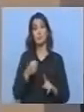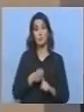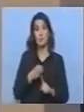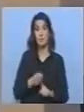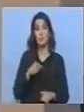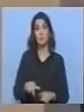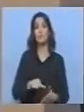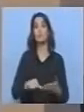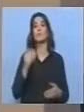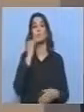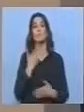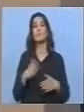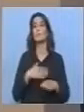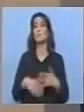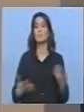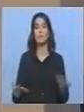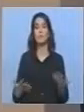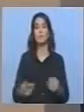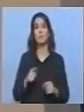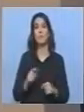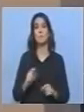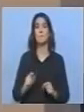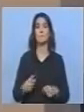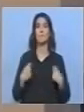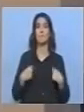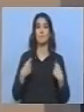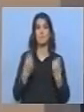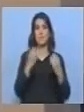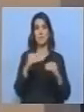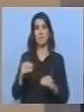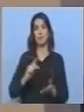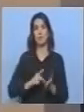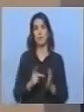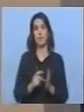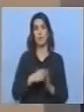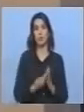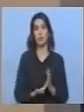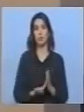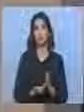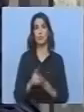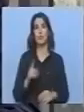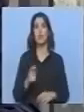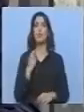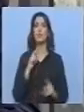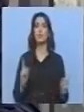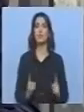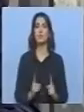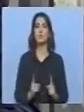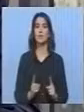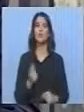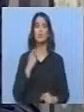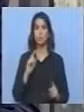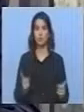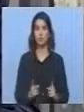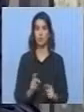é feito fundamentalmente através de uma iniciativa no ensino politécnico, que são os testes, que são os cursos de curta